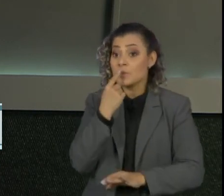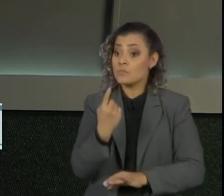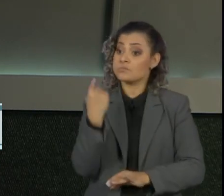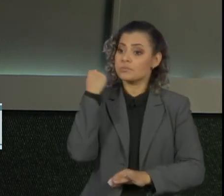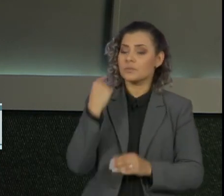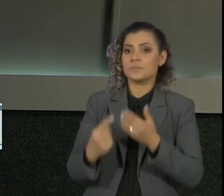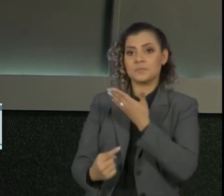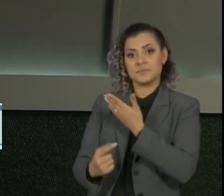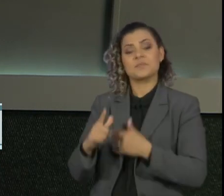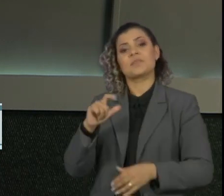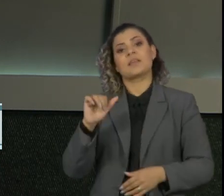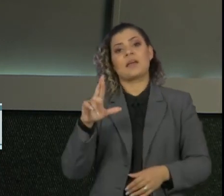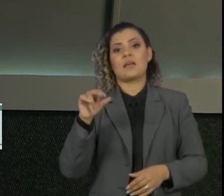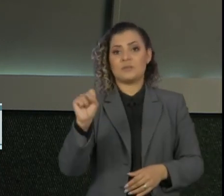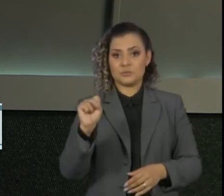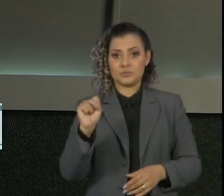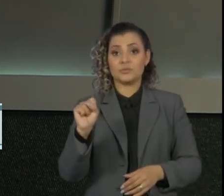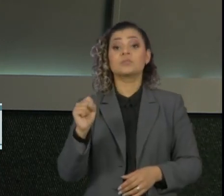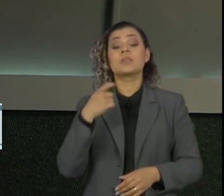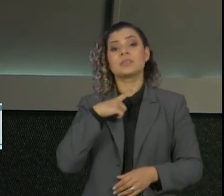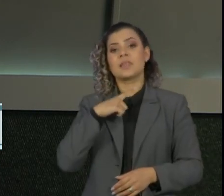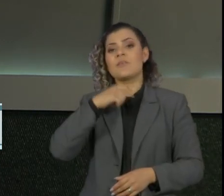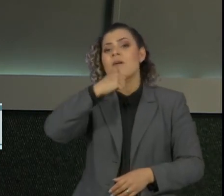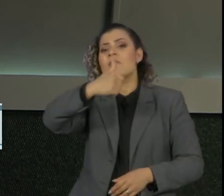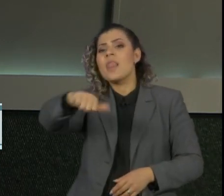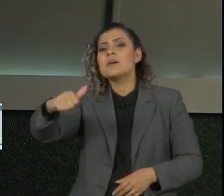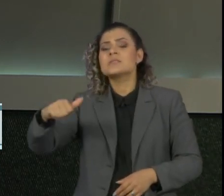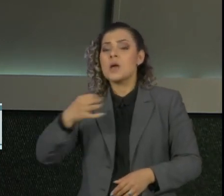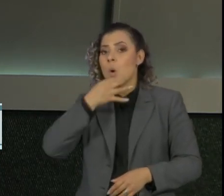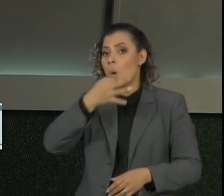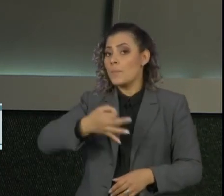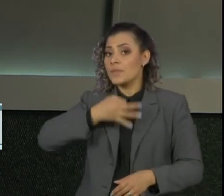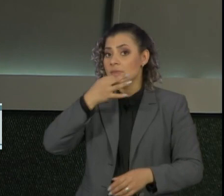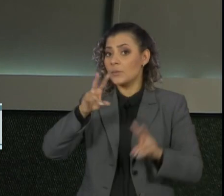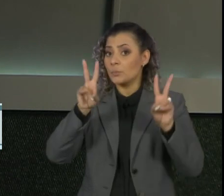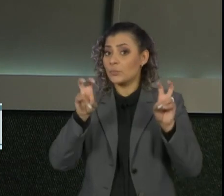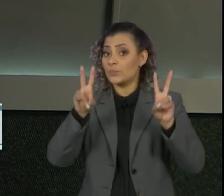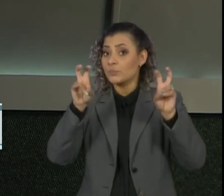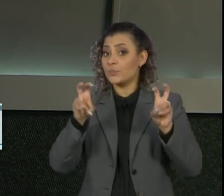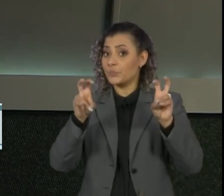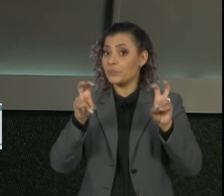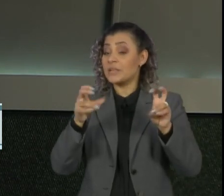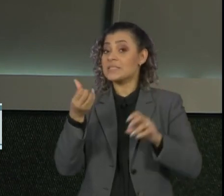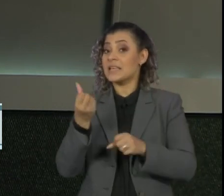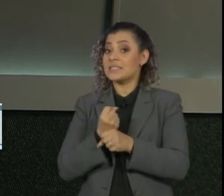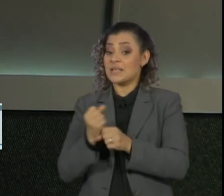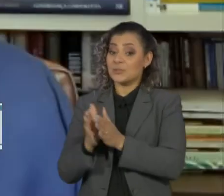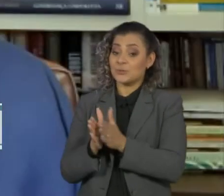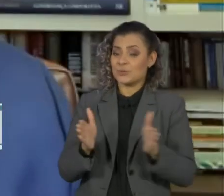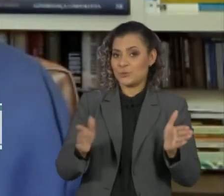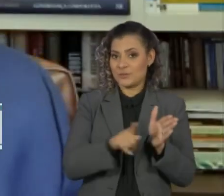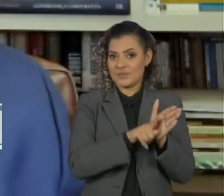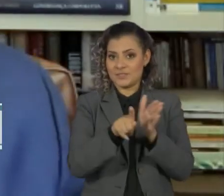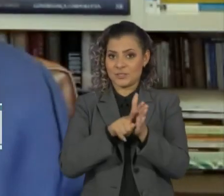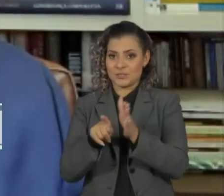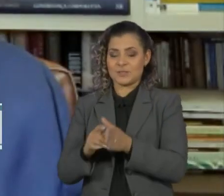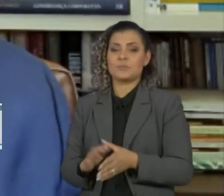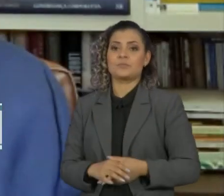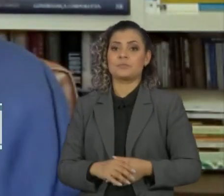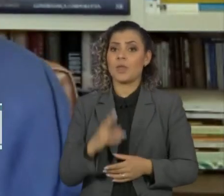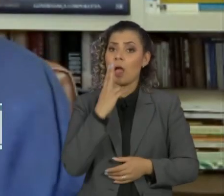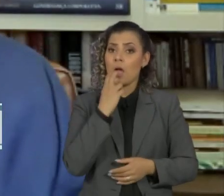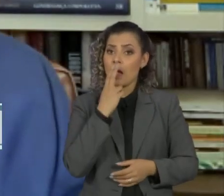Tarefa, Carlos Fernando dos Santos Lima, fez uma avaliação exclusiva ao Jornal da Cultura sobre os 6 anos de operação. Quando